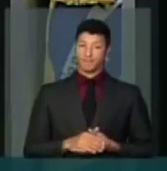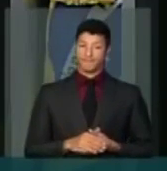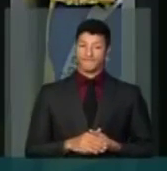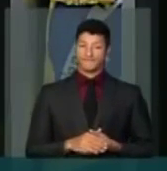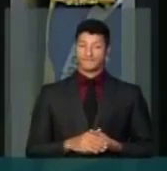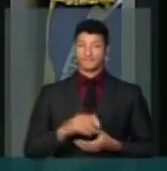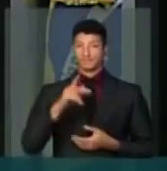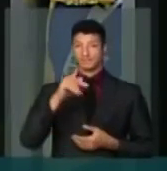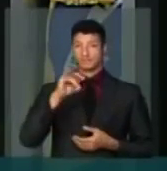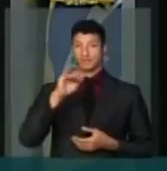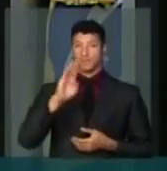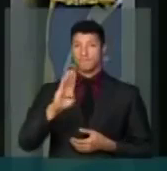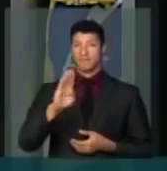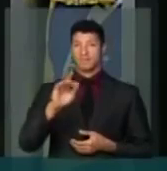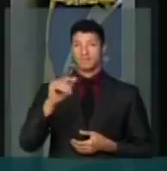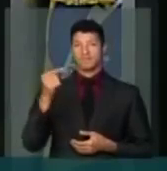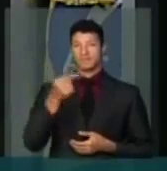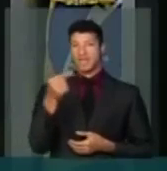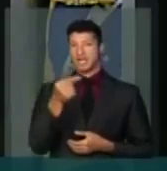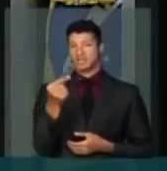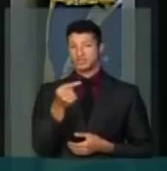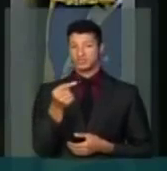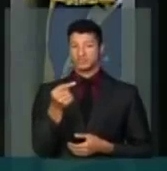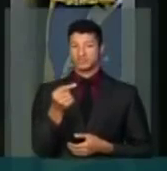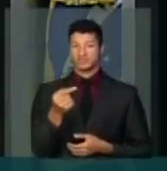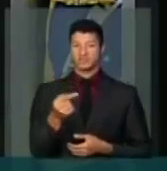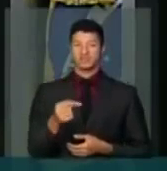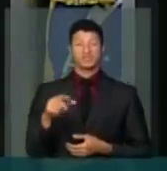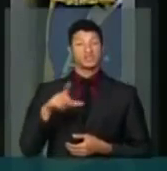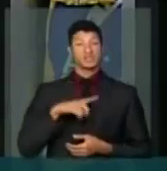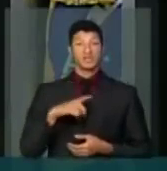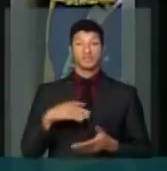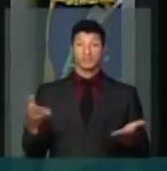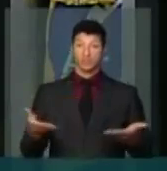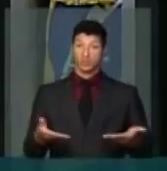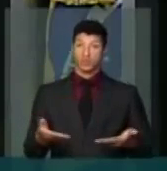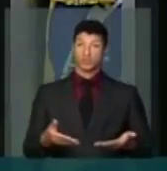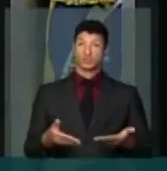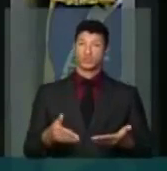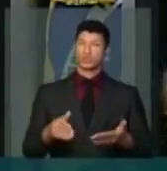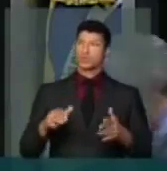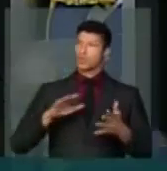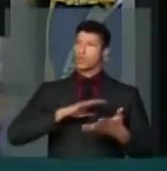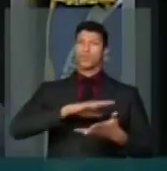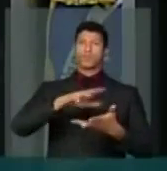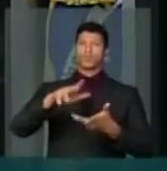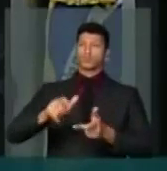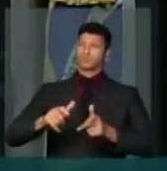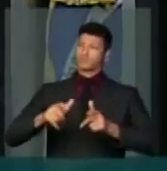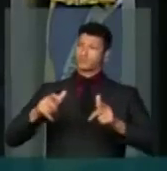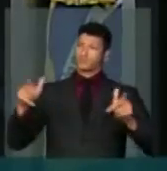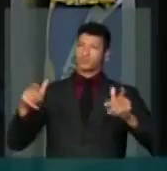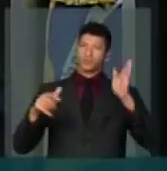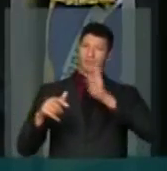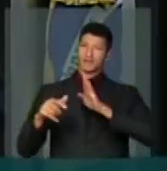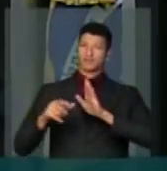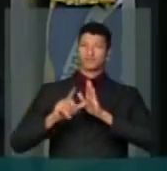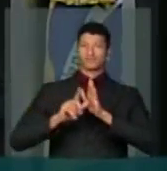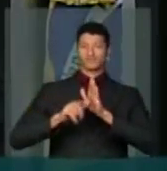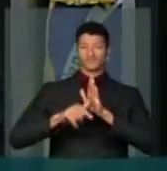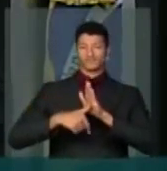um PIB negativo, a recessão. Temos hoje o mundo crescendo e o Brasil vai para